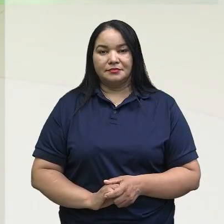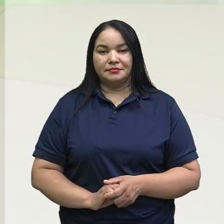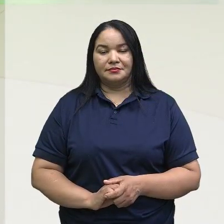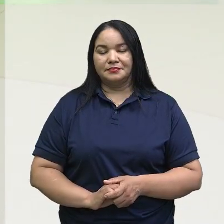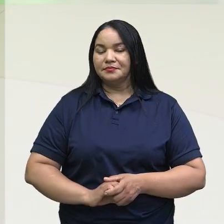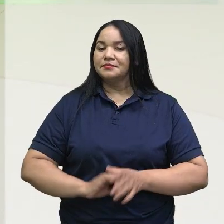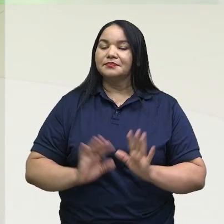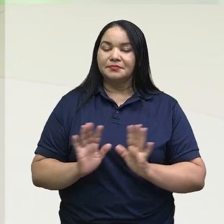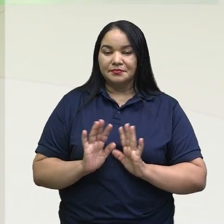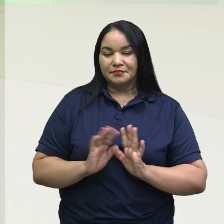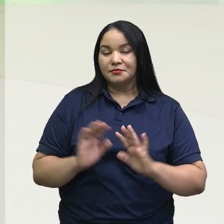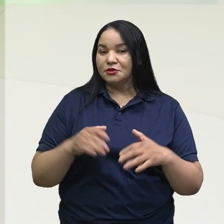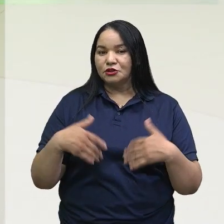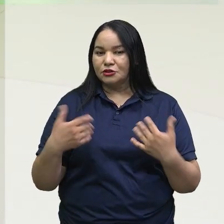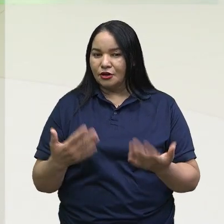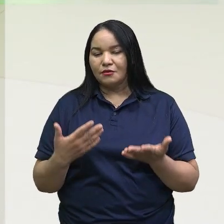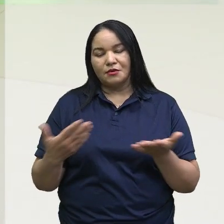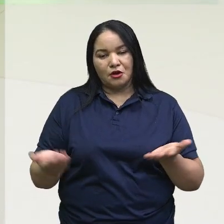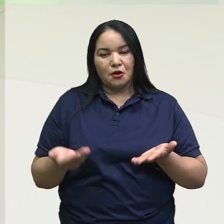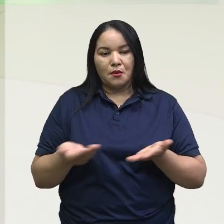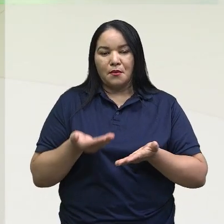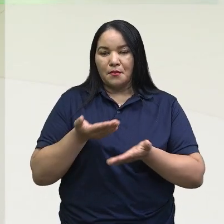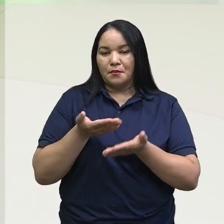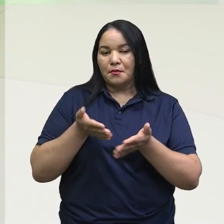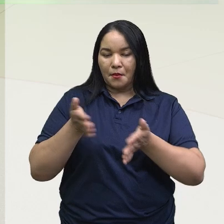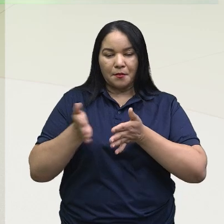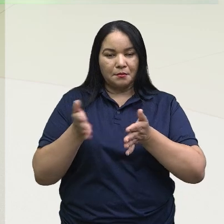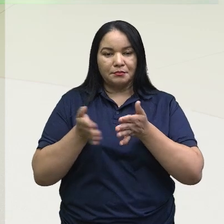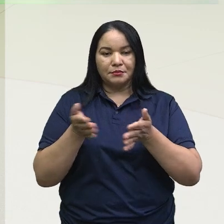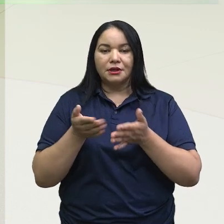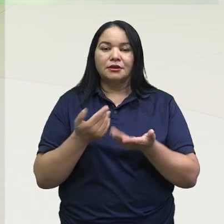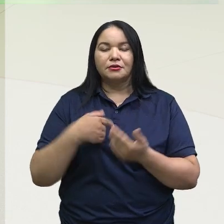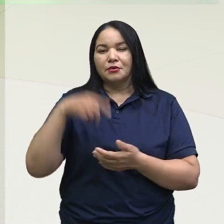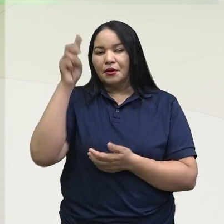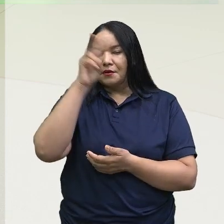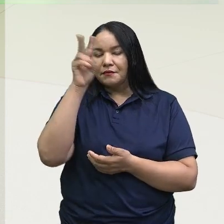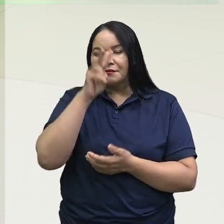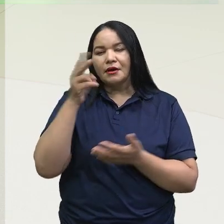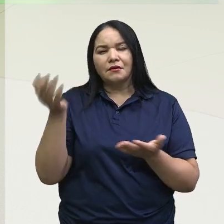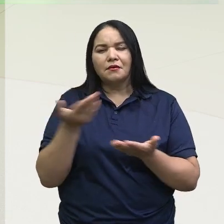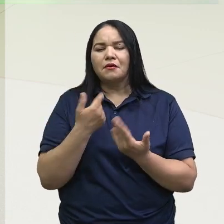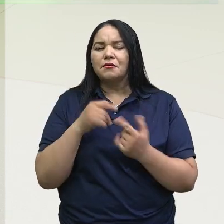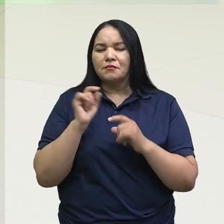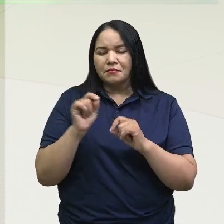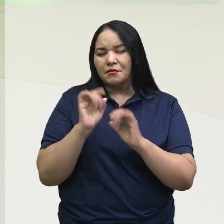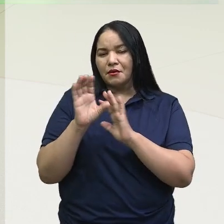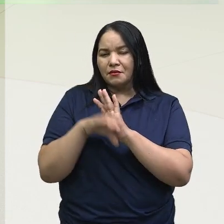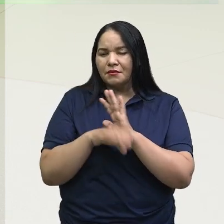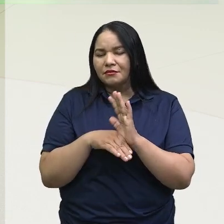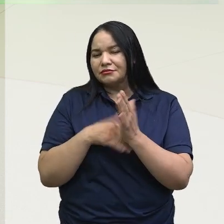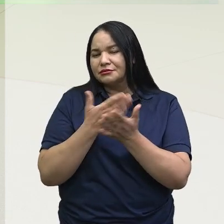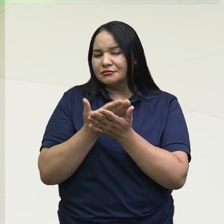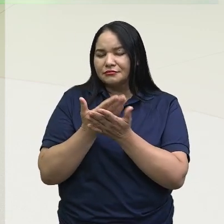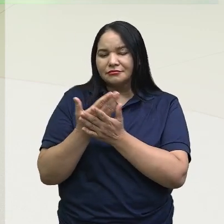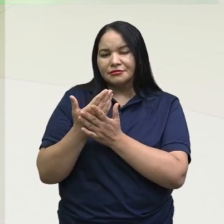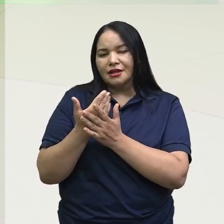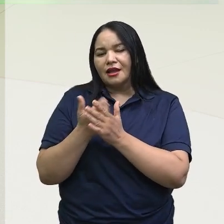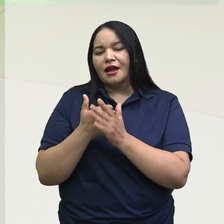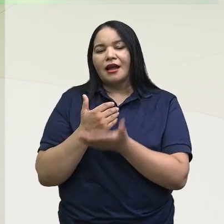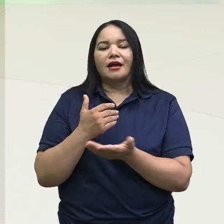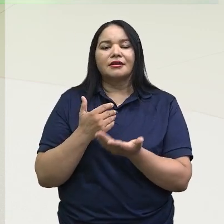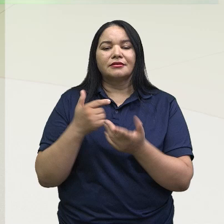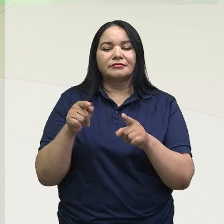Olá, queridos! Então, vamos iniciar aí esse momento de revisão, reforçando conteúdos, revisando conceitos que